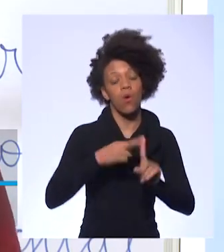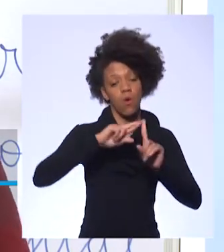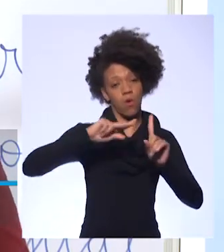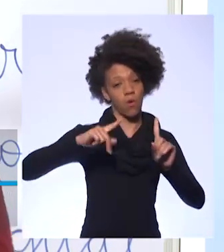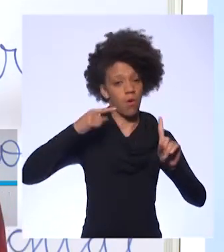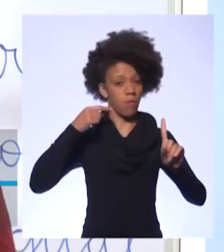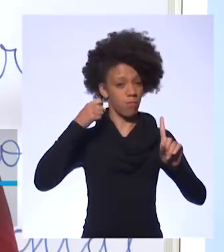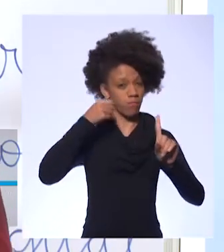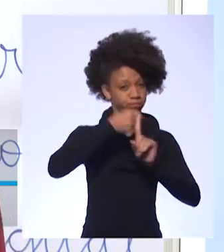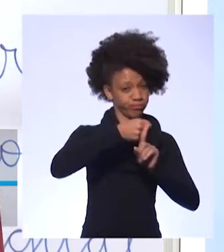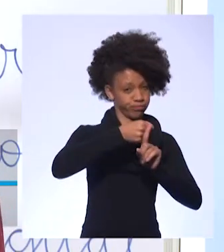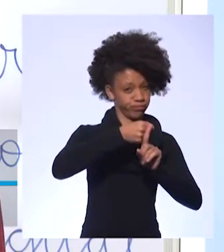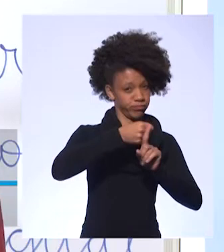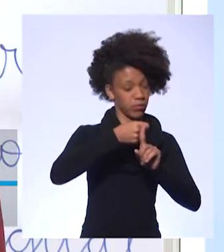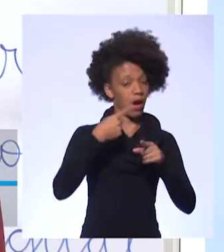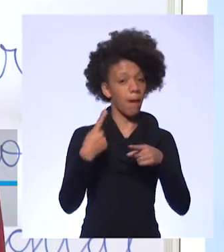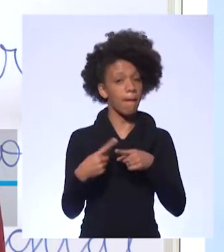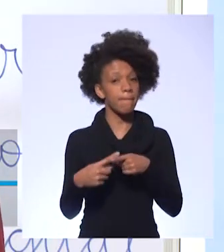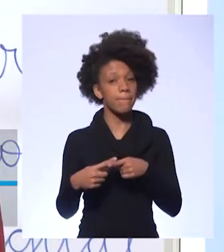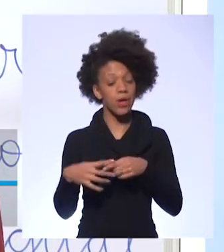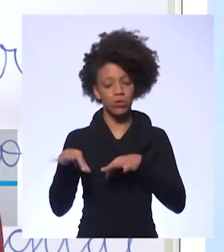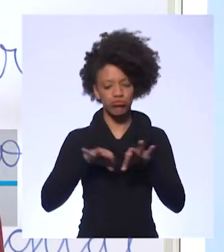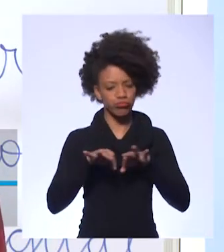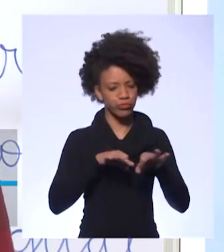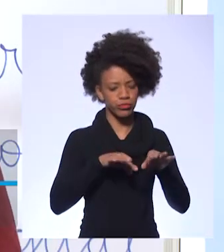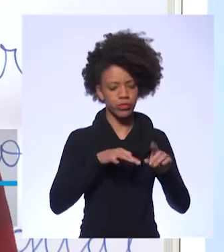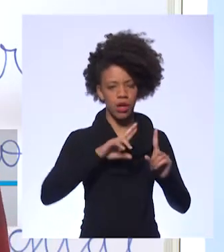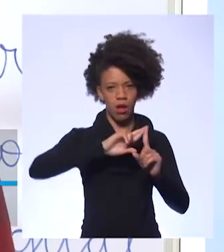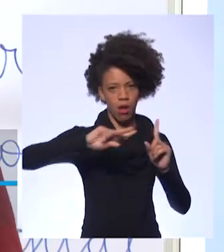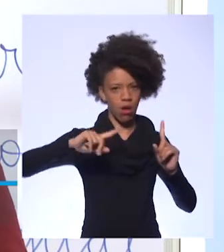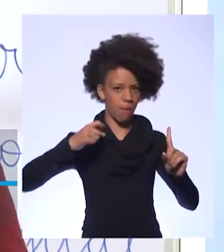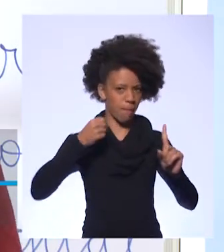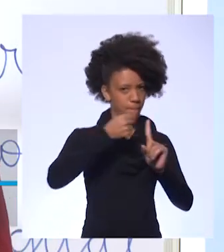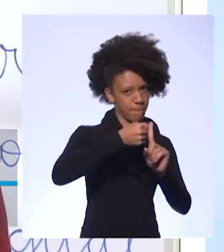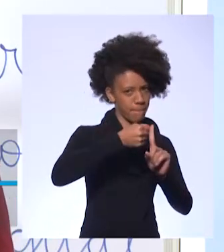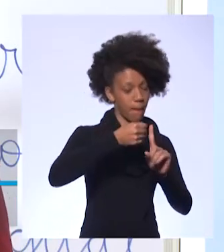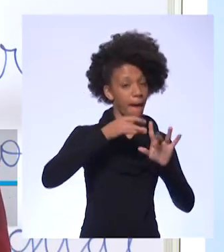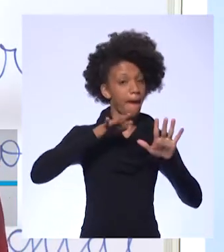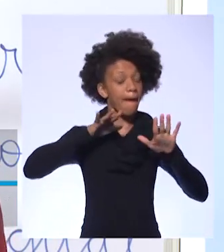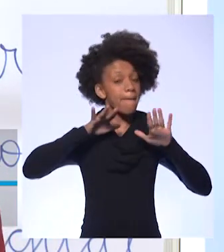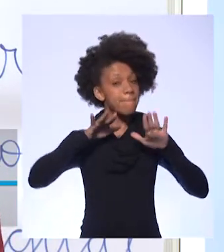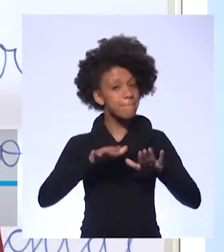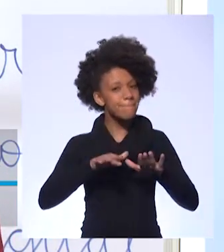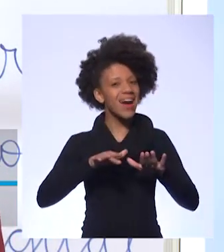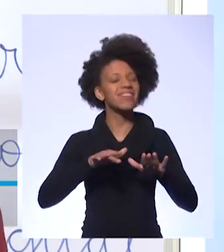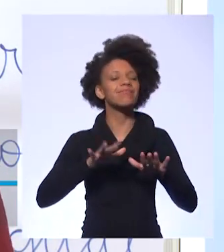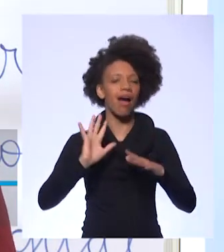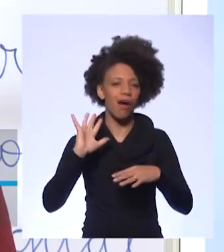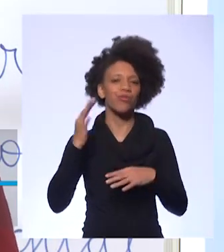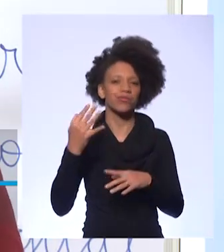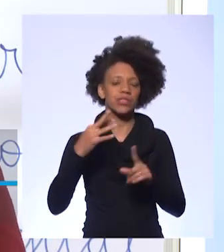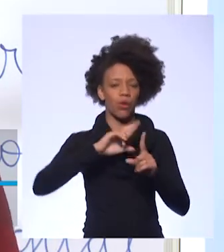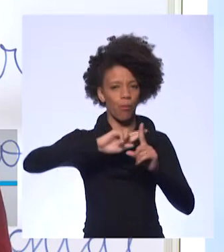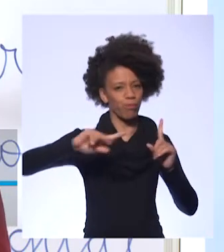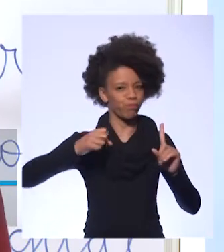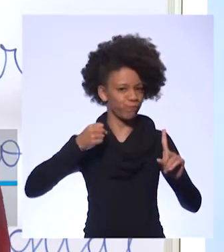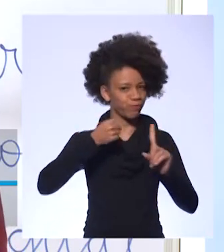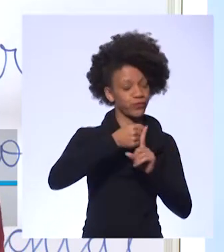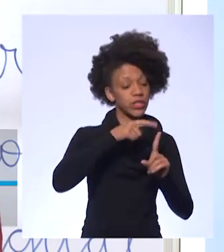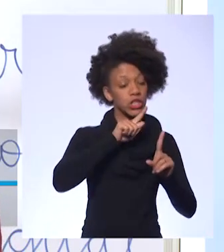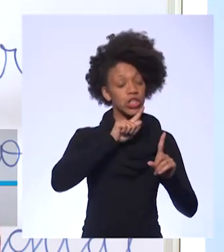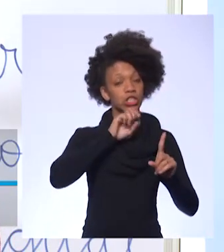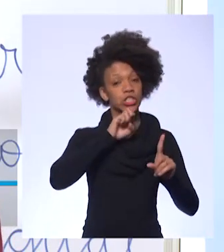porque essa guerra ela não foi planejada para ser um genocídio mas a consequência foi um genocídio a